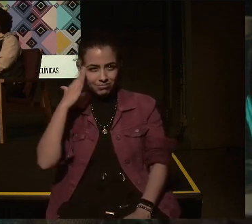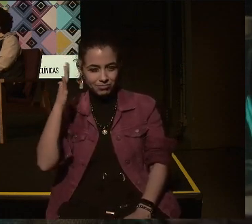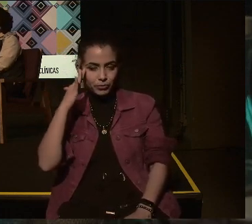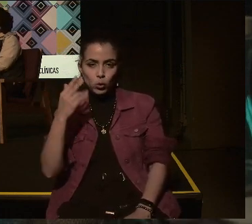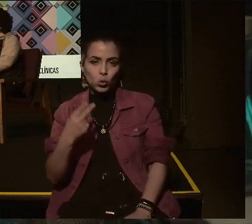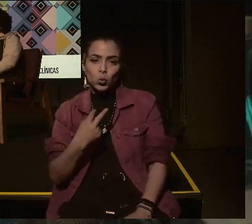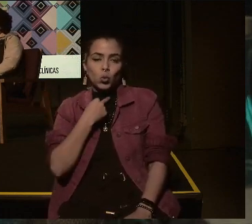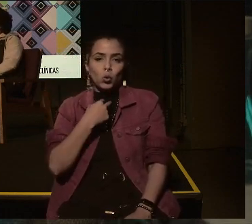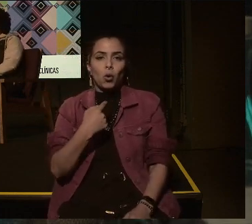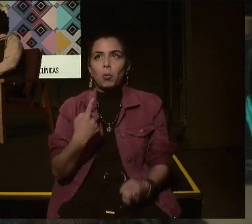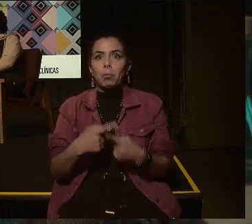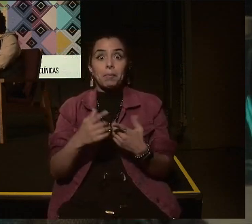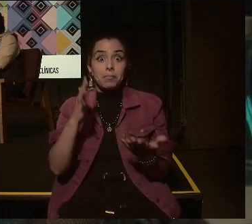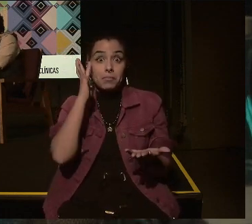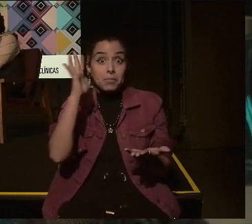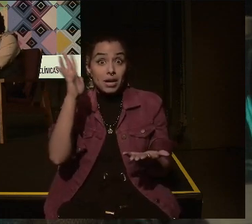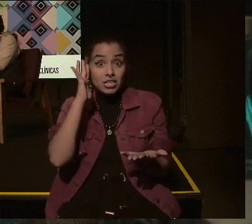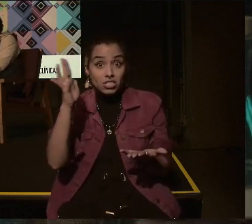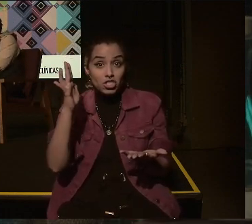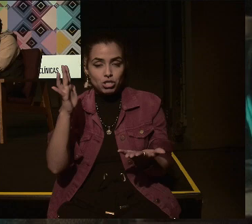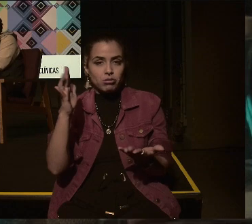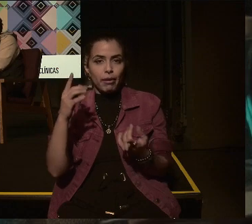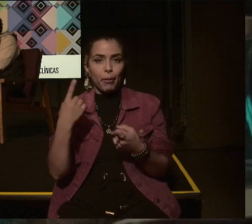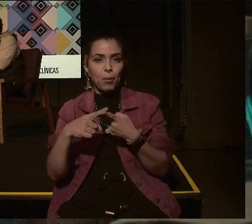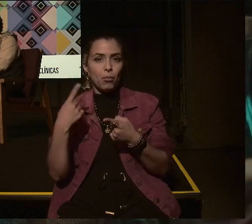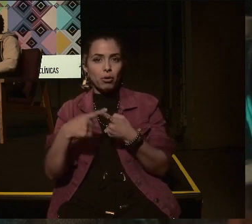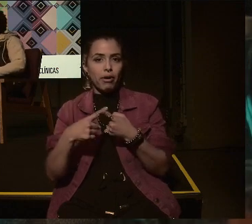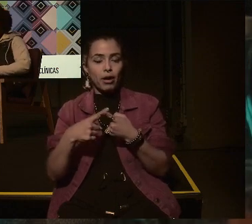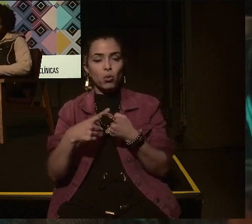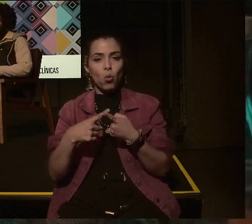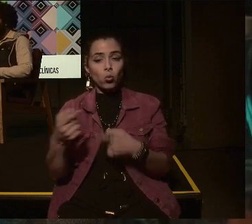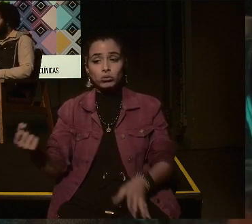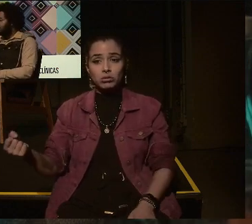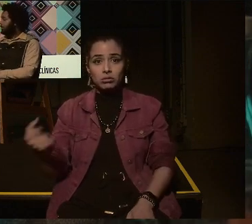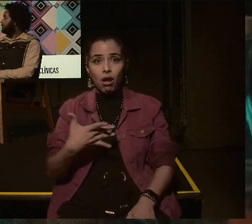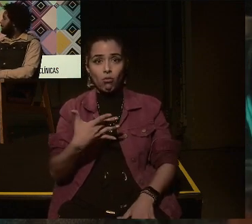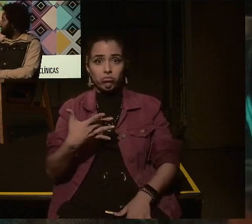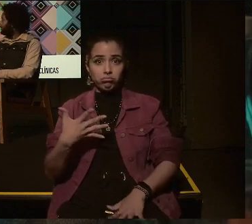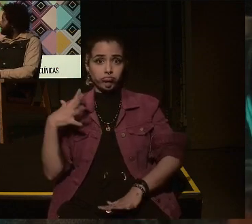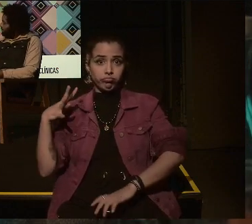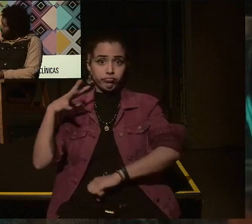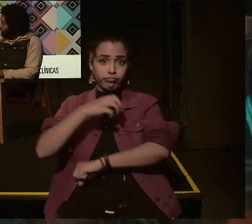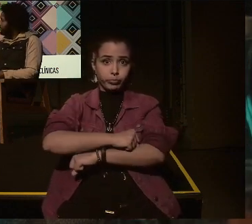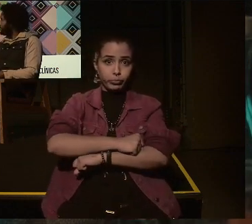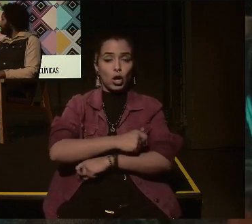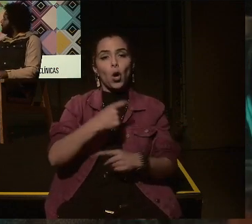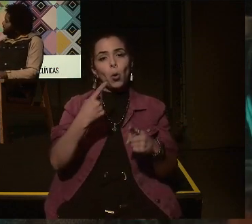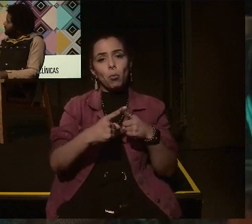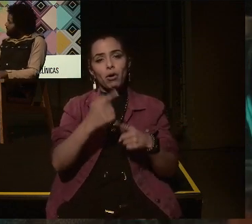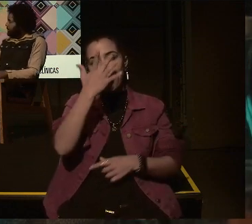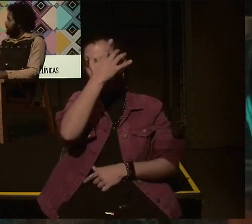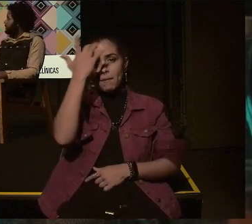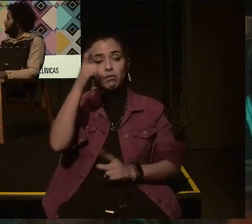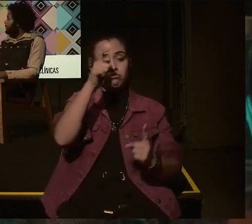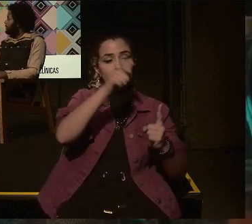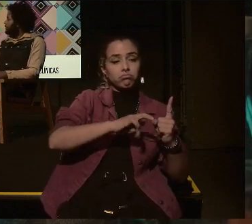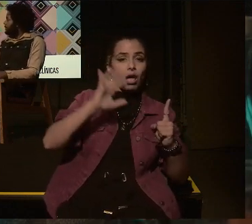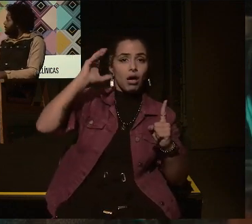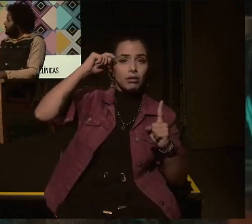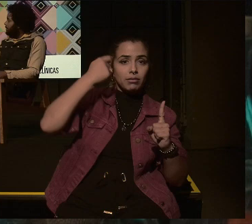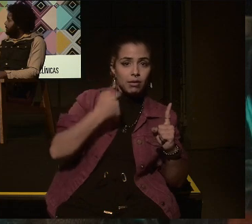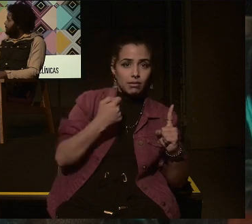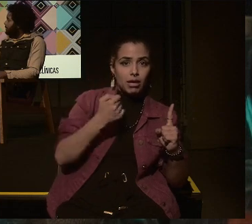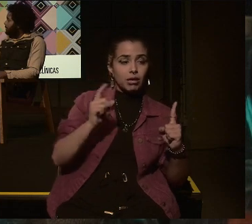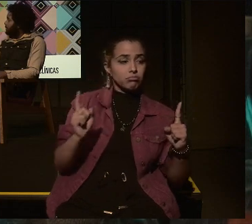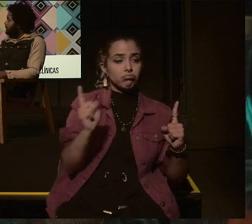onde os blacks... Imagina, o neoliberalismo vai adorar isso aí, eu sempre digo. Porque os blacks vão atender os blacks com a